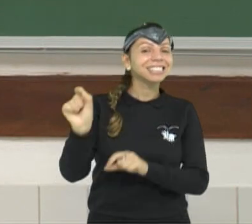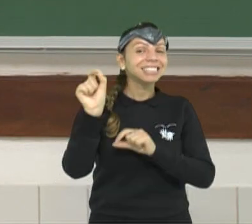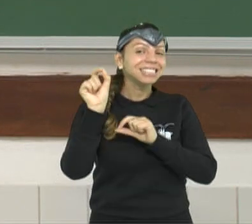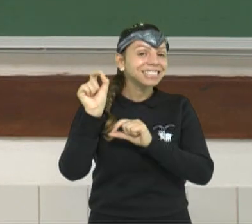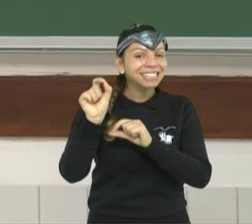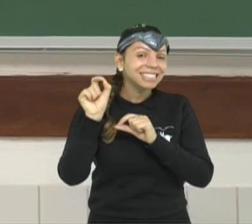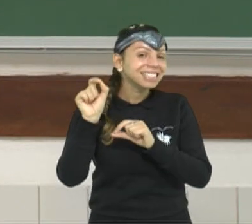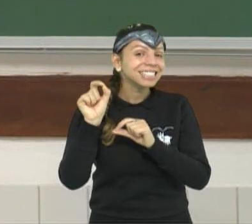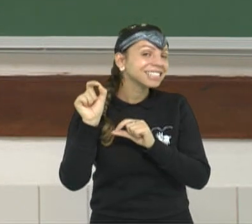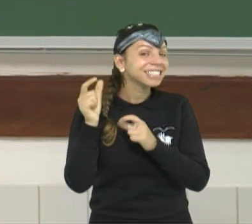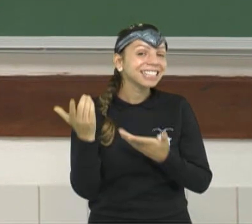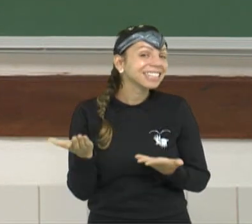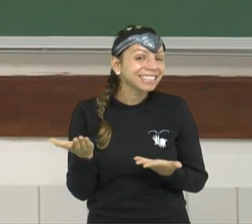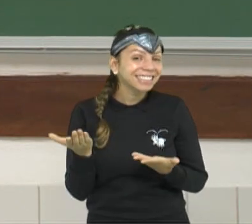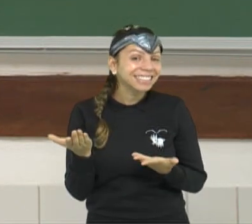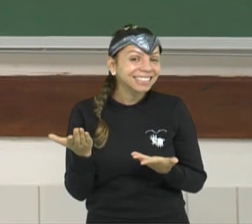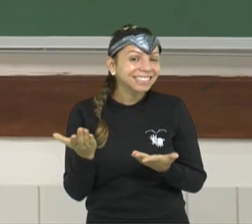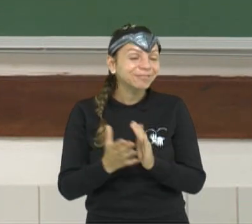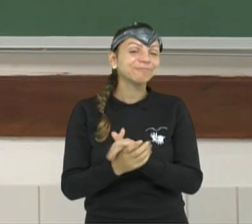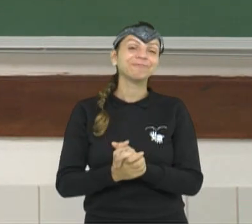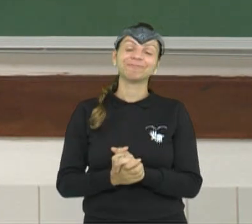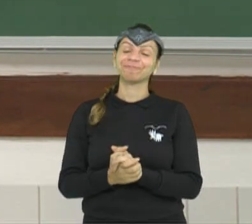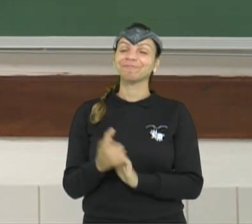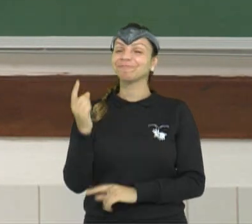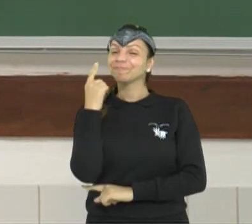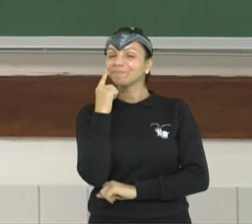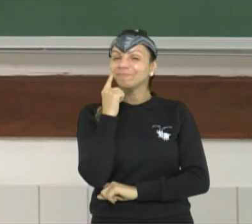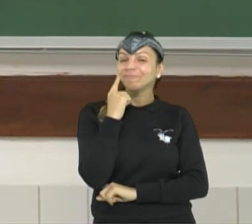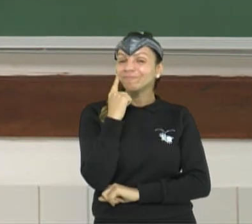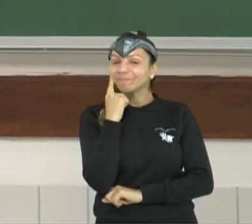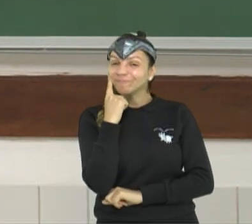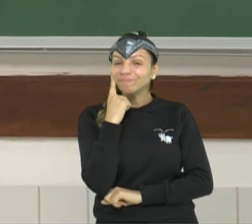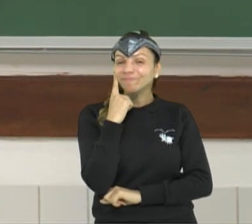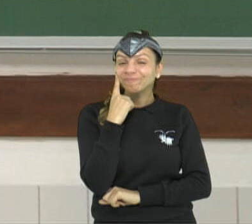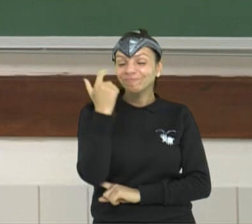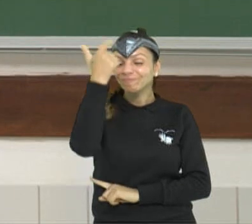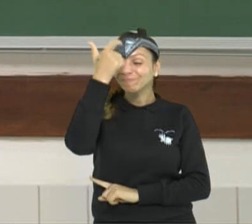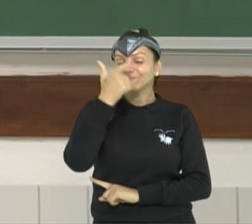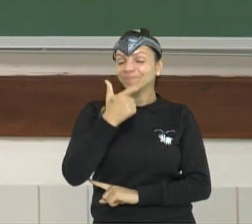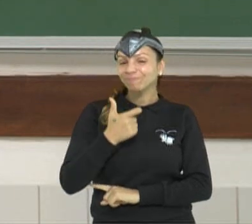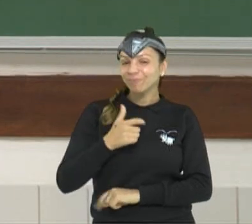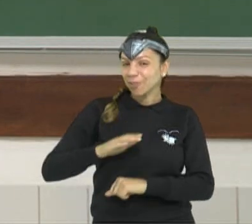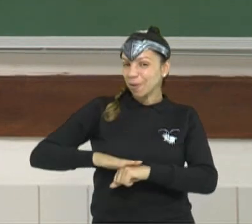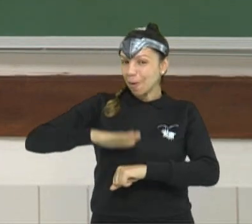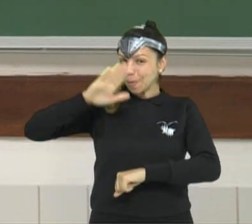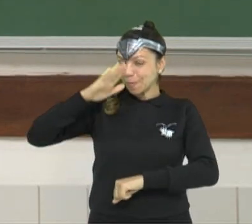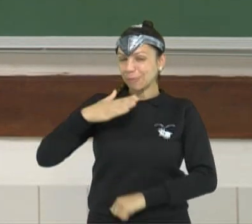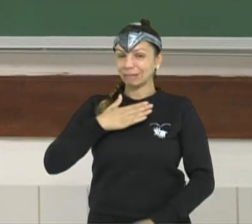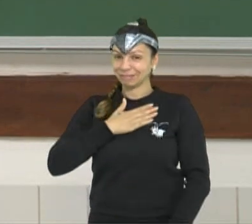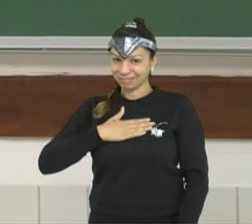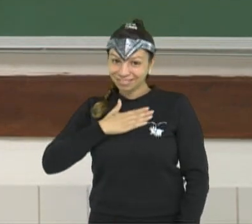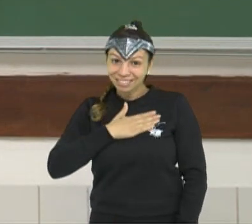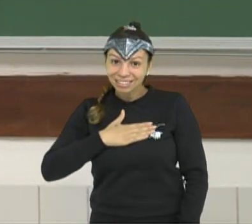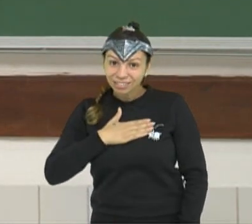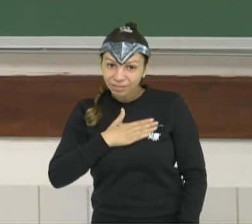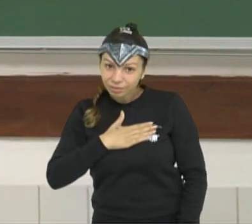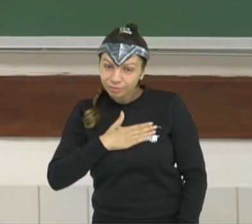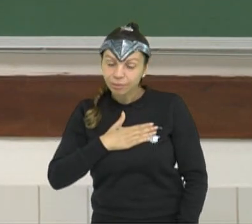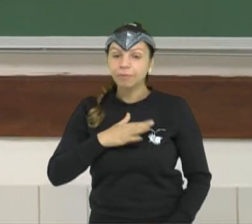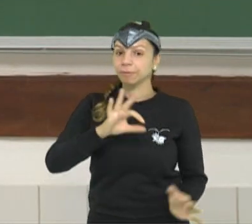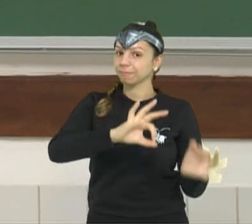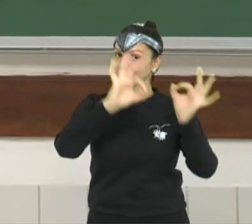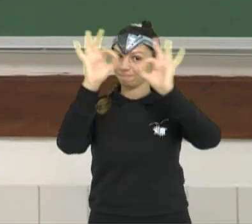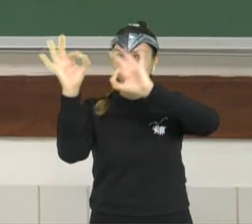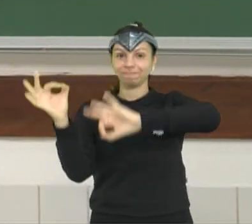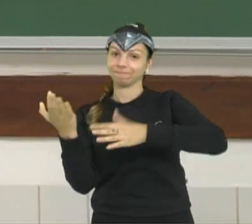estamos representando? Será que é a personagem que nós mais gostamos? Você vai ter que assistir a